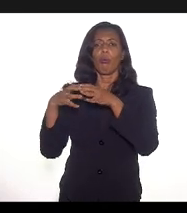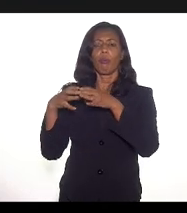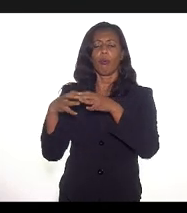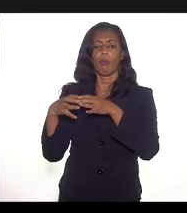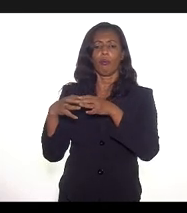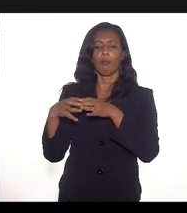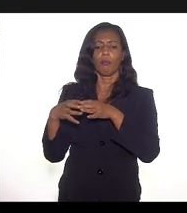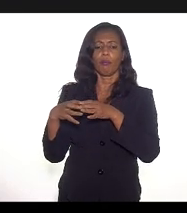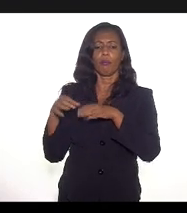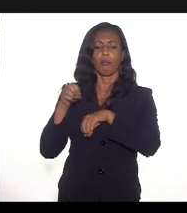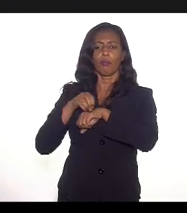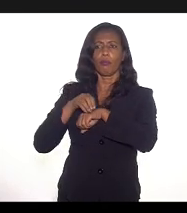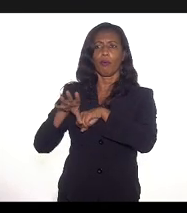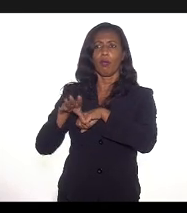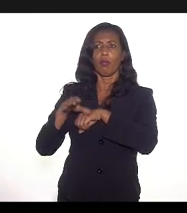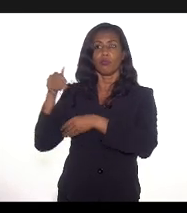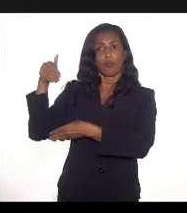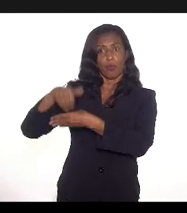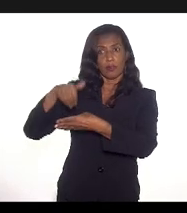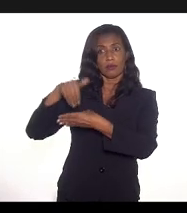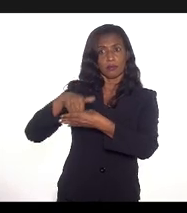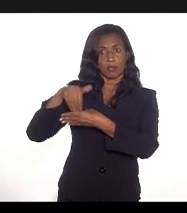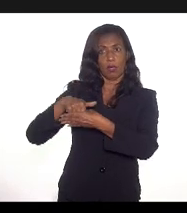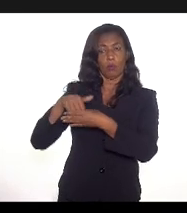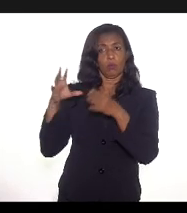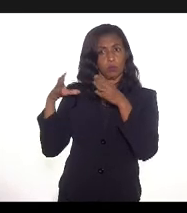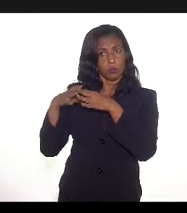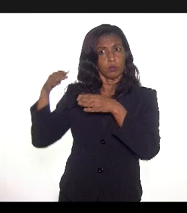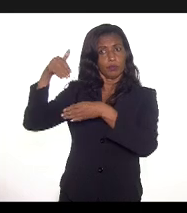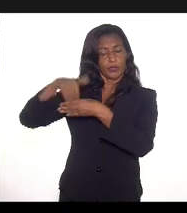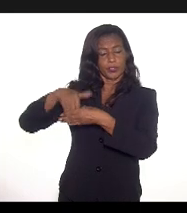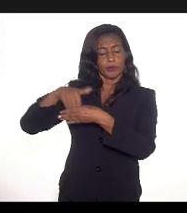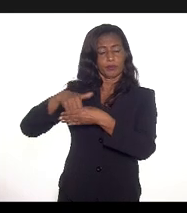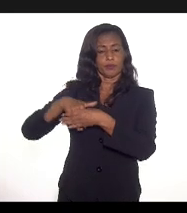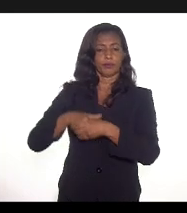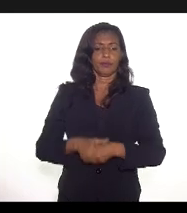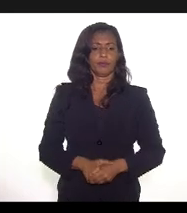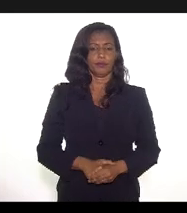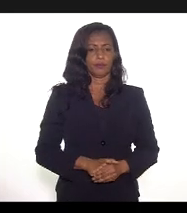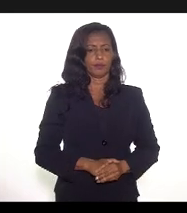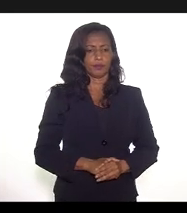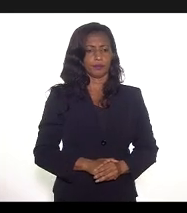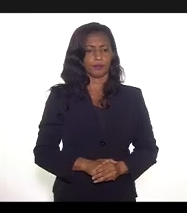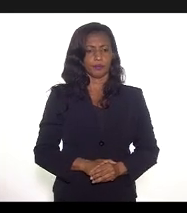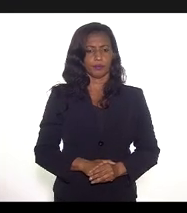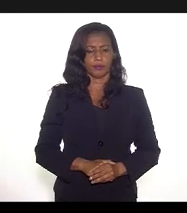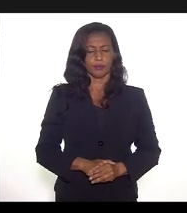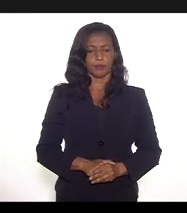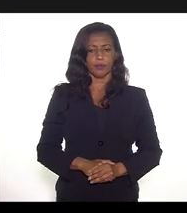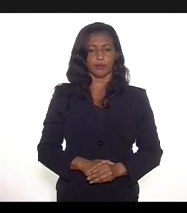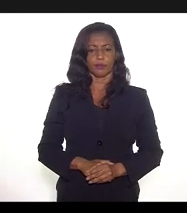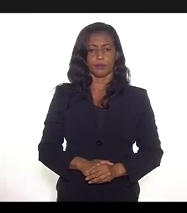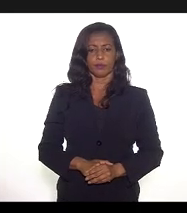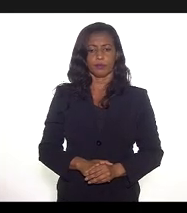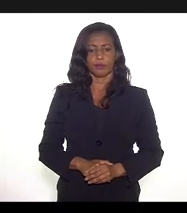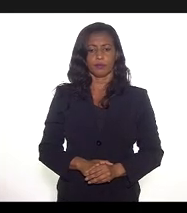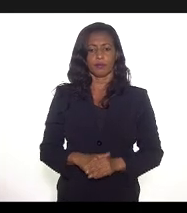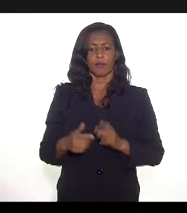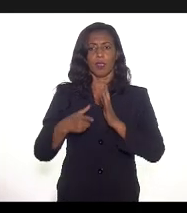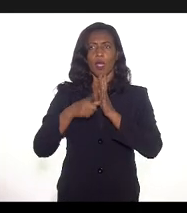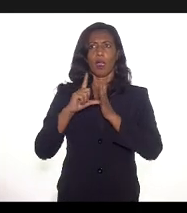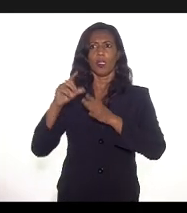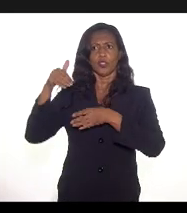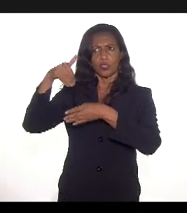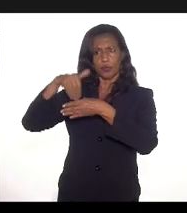substitutivo. Votação, grupo de votação, senhor presidente. Votação. Presidente. Tá bom, obrigado. Presidente. Antes de votar o destaque